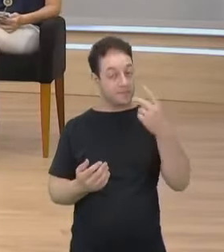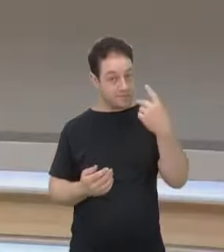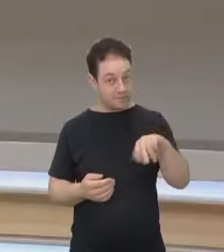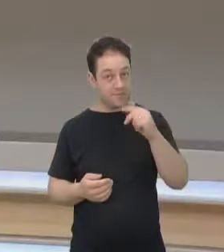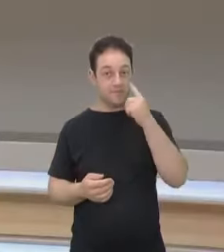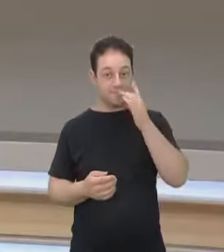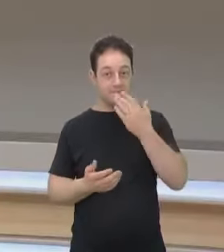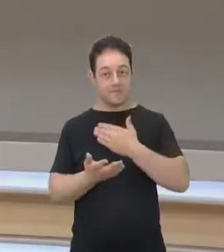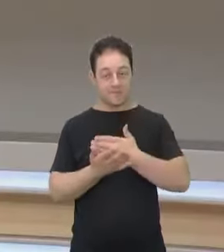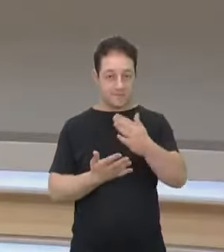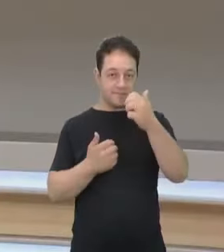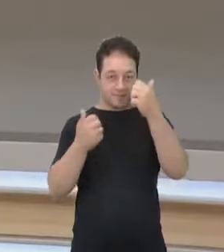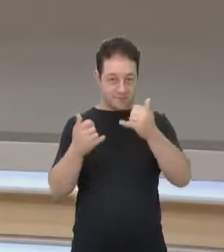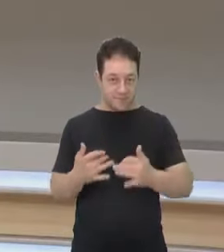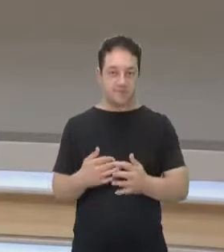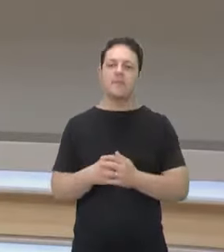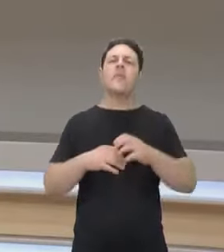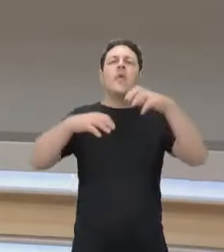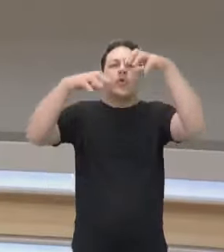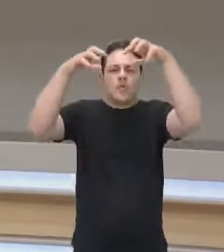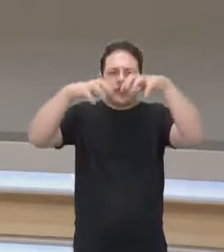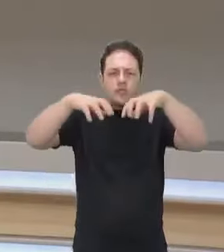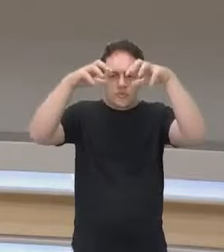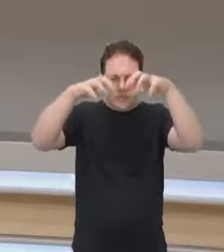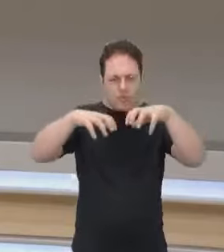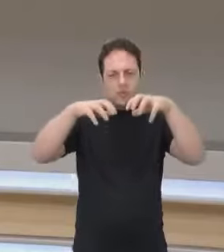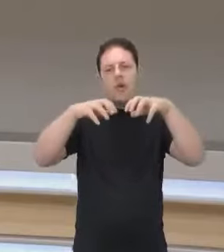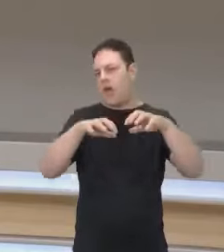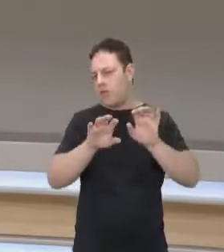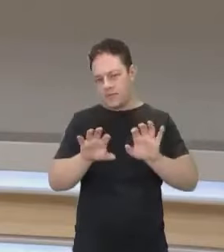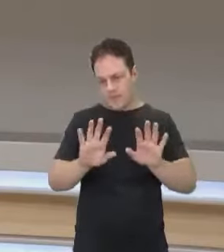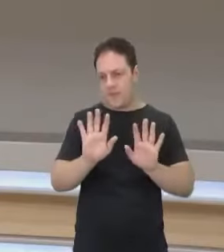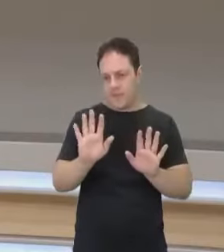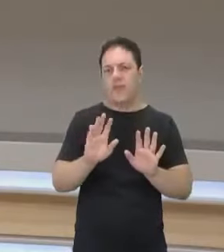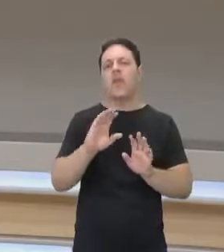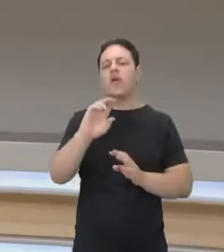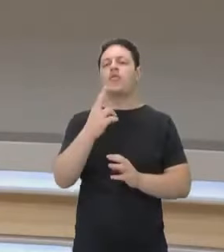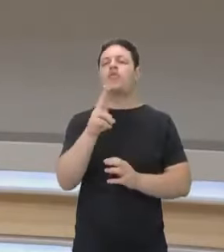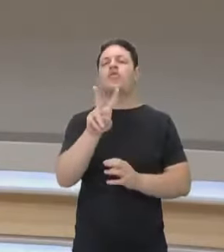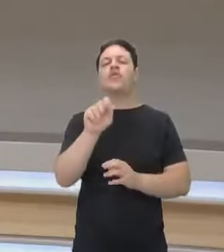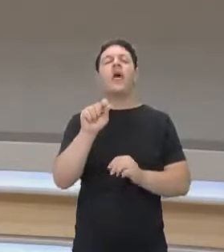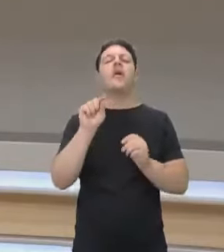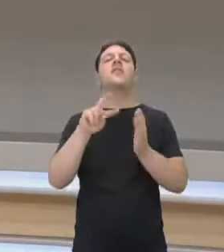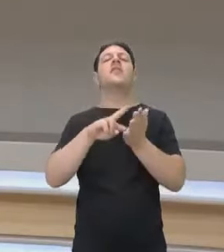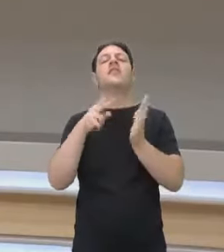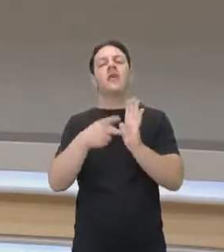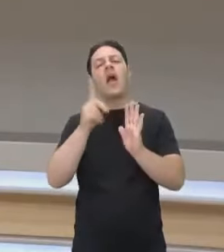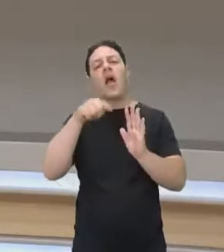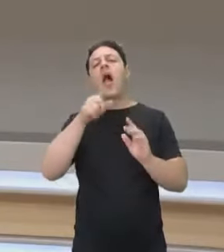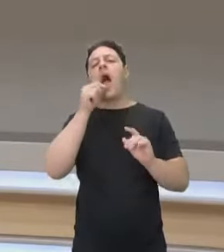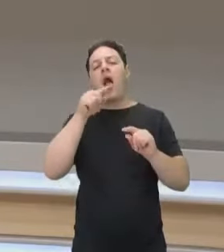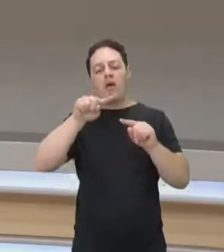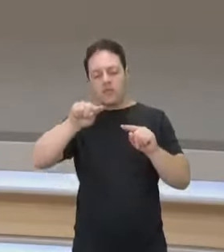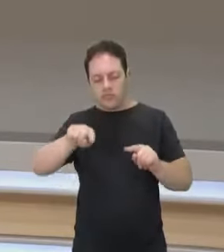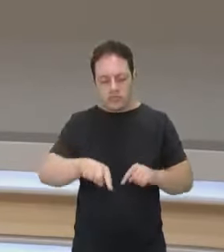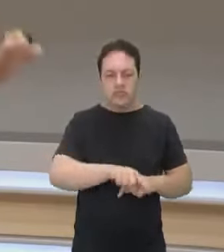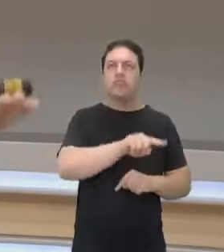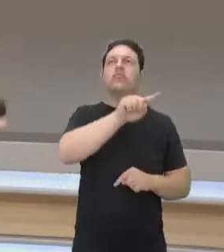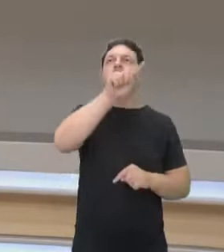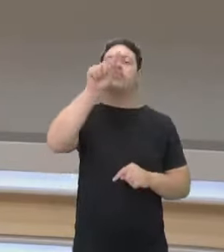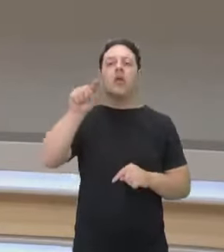lá. Bom, chuva é intuitivo mesmo, né? É aquela parte do ciclo da água, né, no